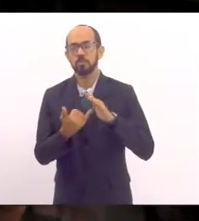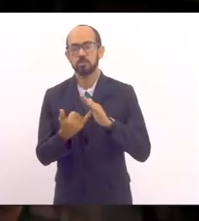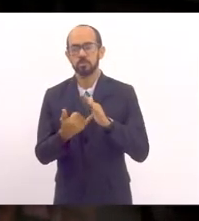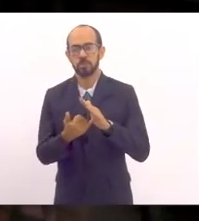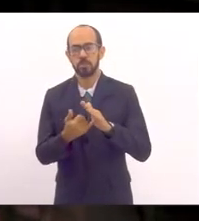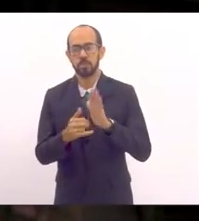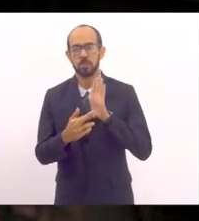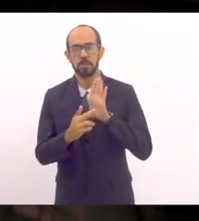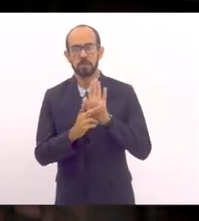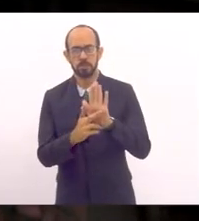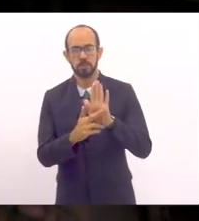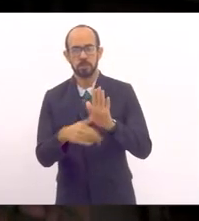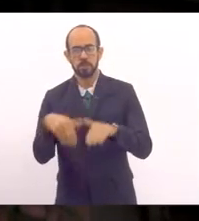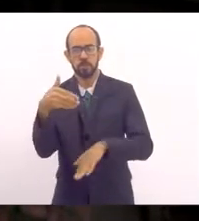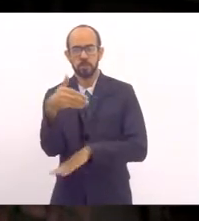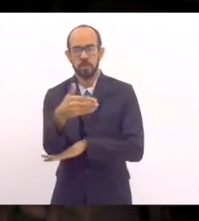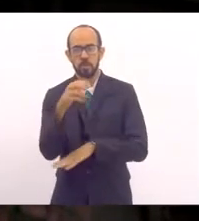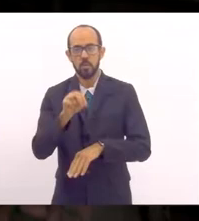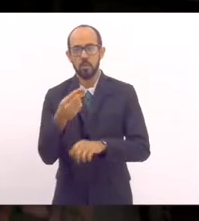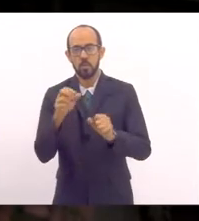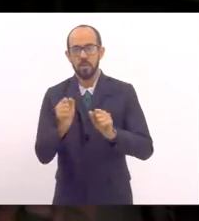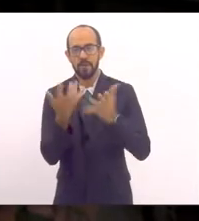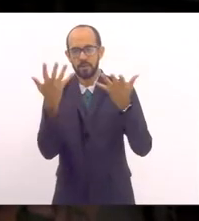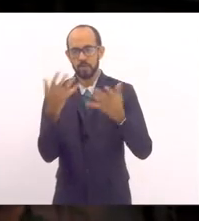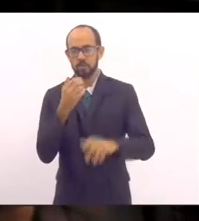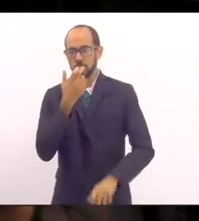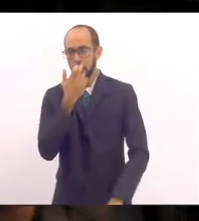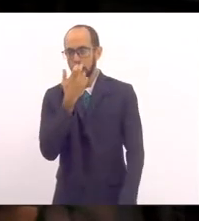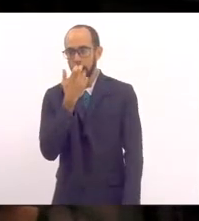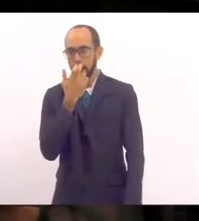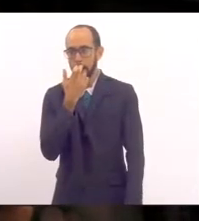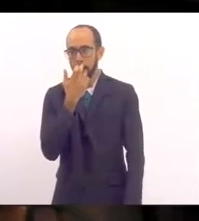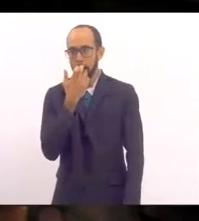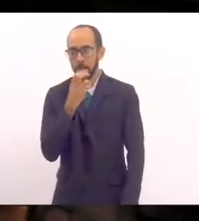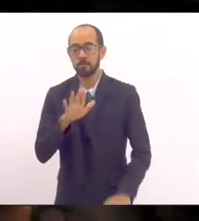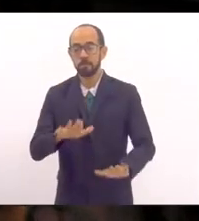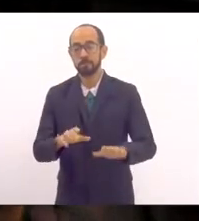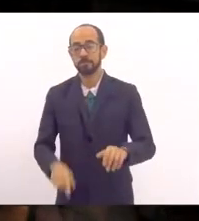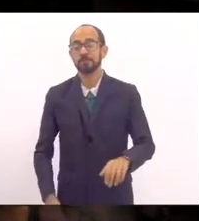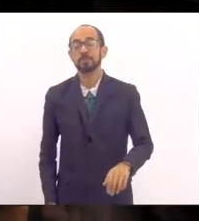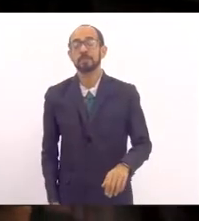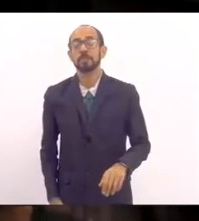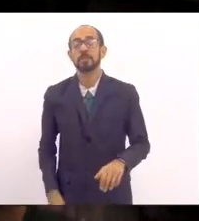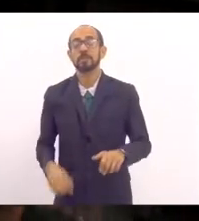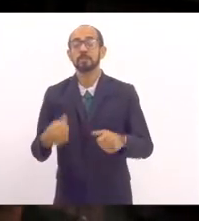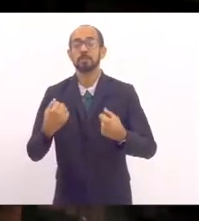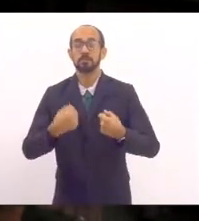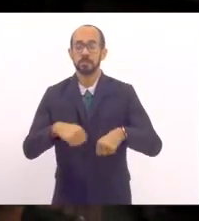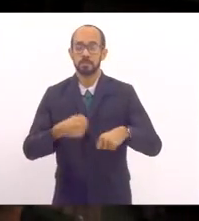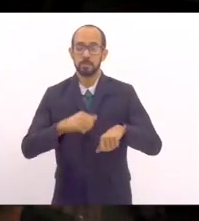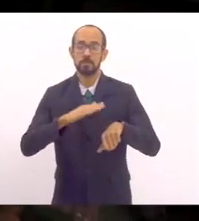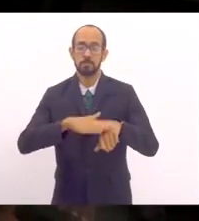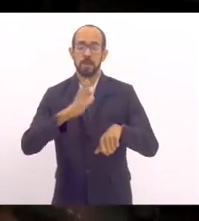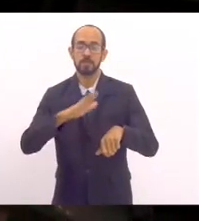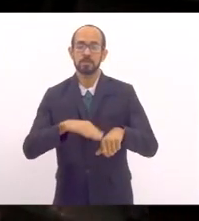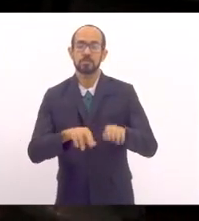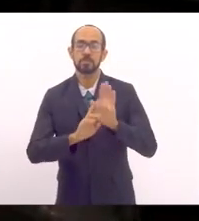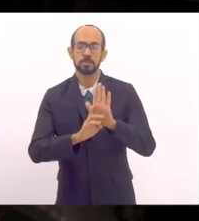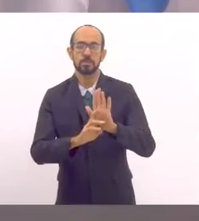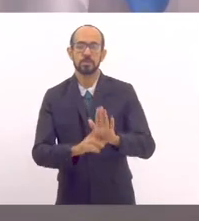representando o setor de eventos, entendeu? E a gente sabe que há necessidade, em alguns casos, de mais de uma entidade.